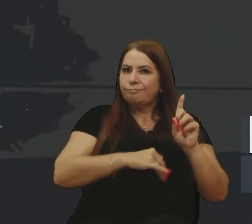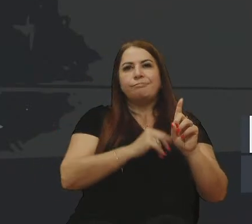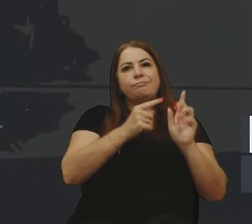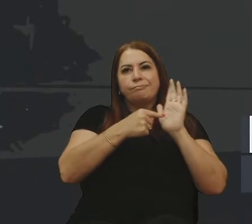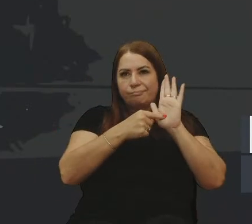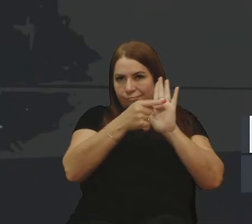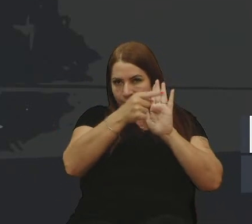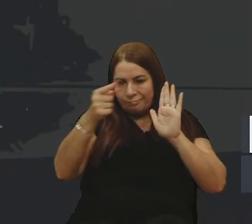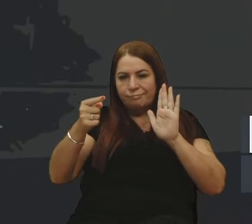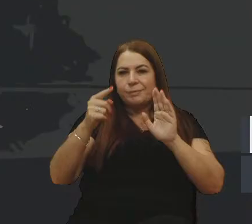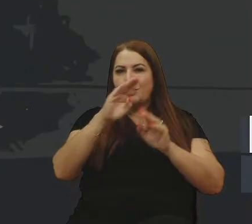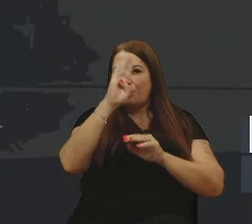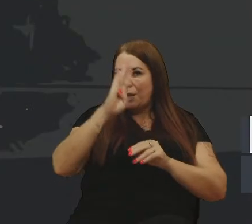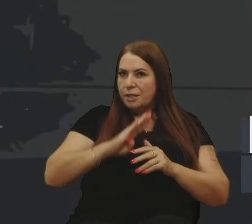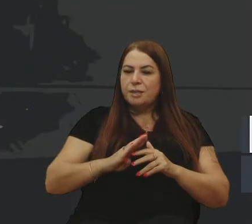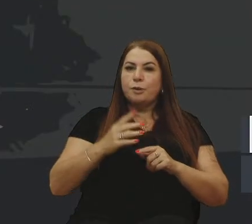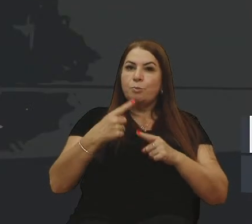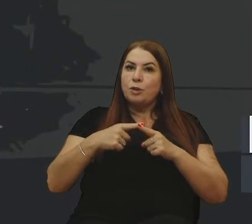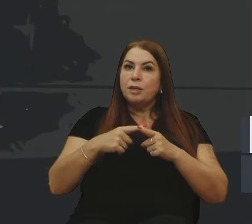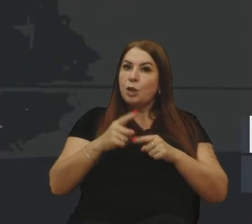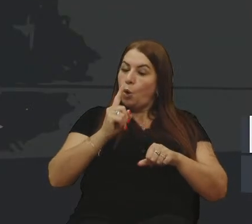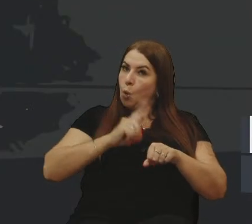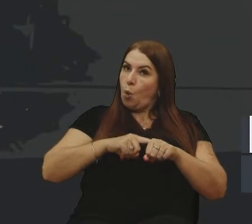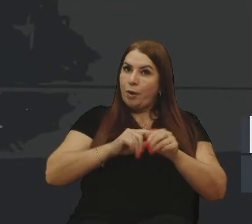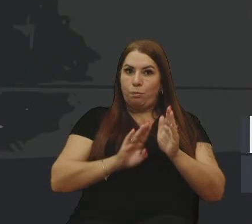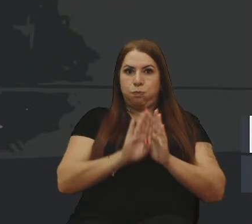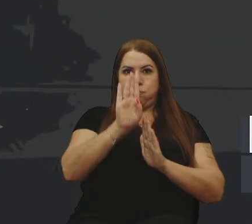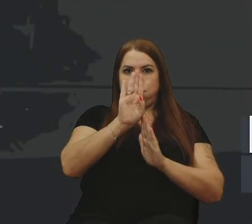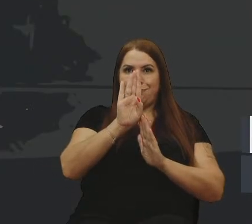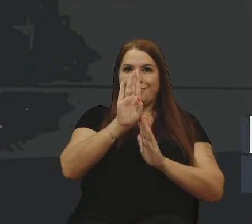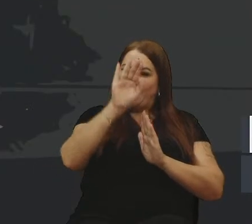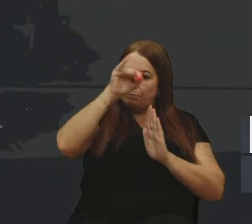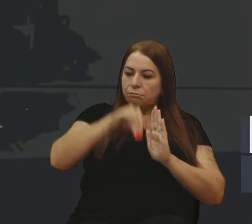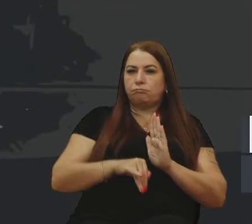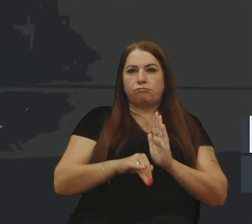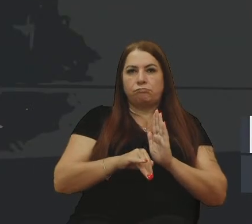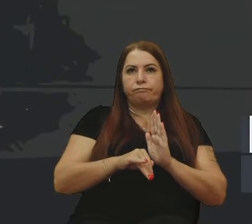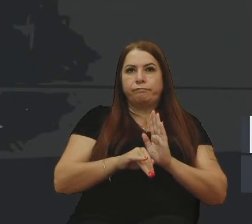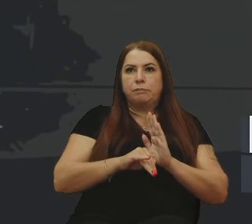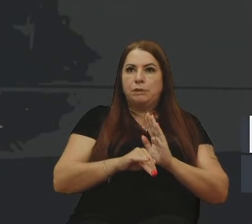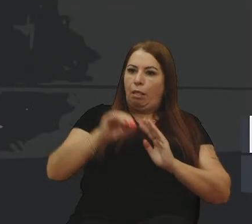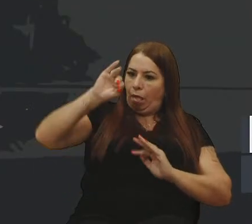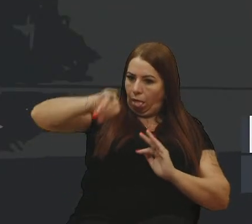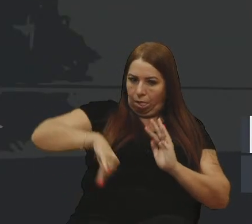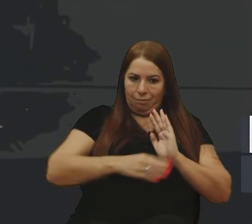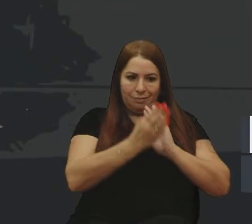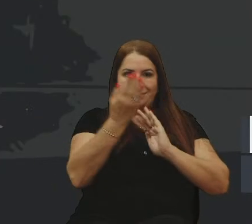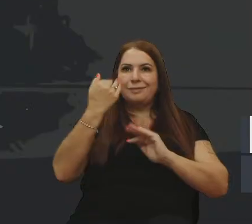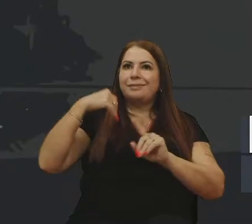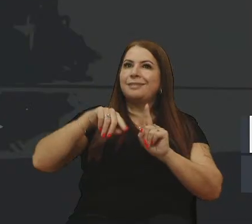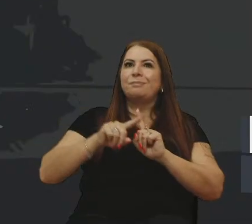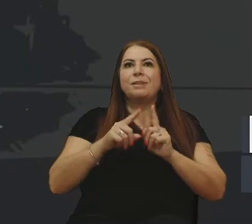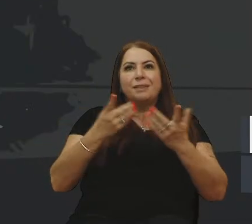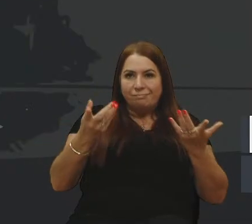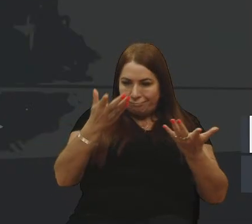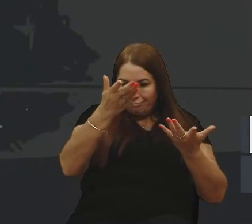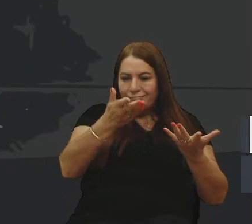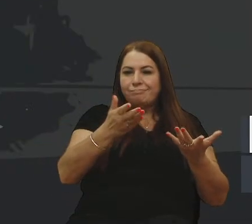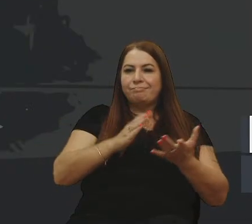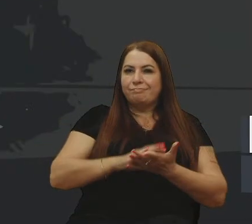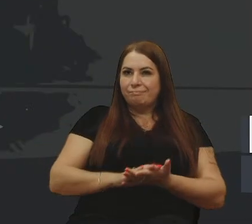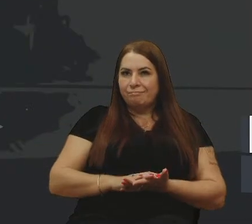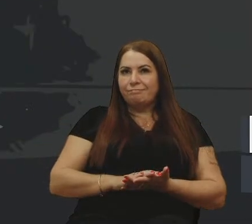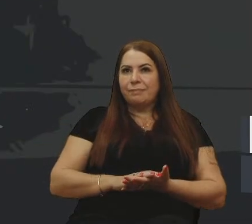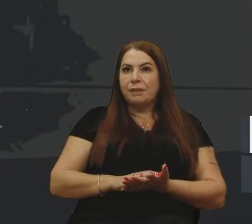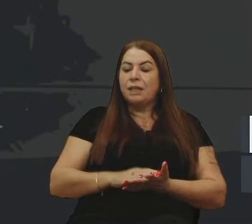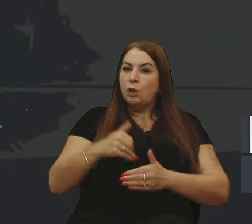empreendedorismo no Brasil, porque tem horas que a gente está subindo, tem horas que a gente está descendo, tem horas que a gente está de ponta cabeça, literalmente, né? Então,